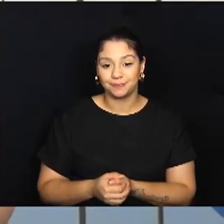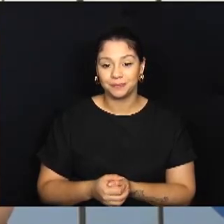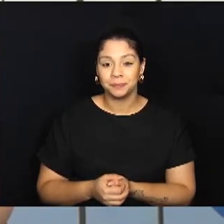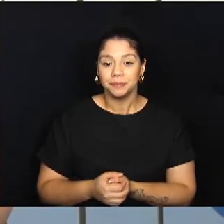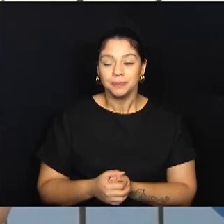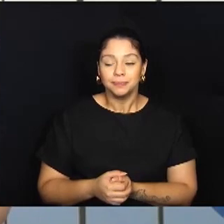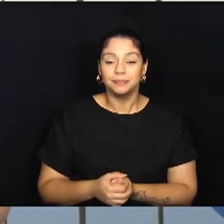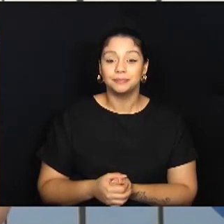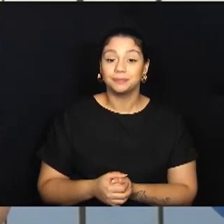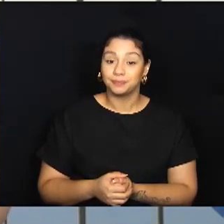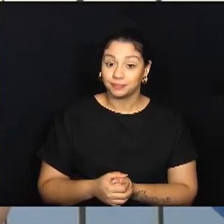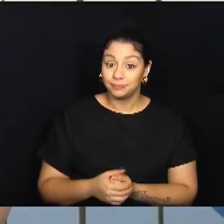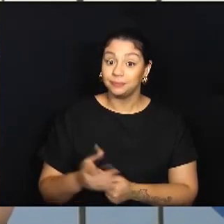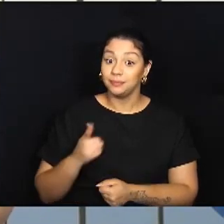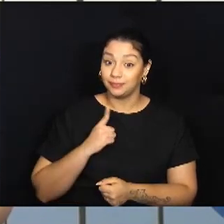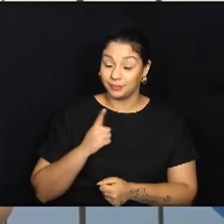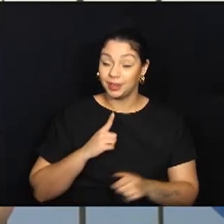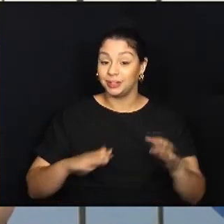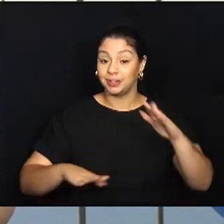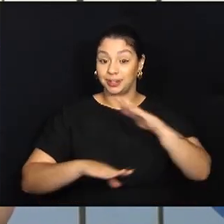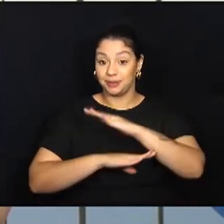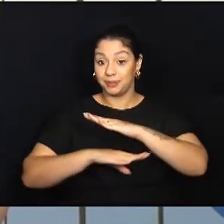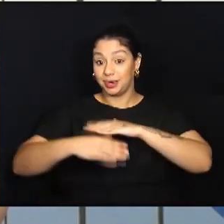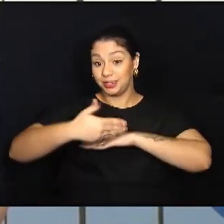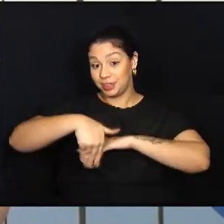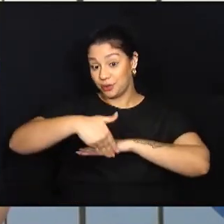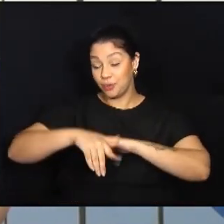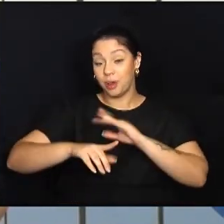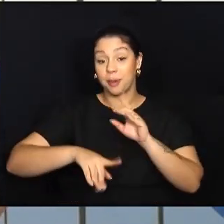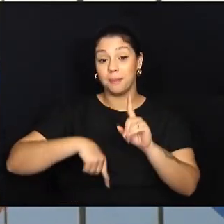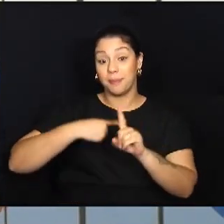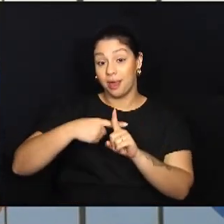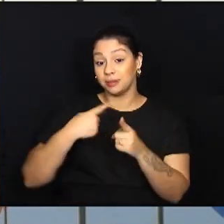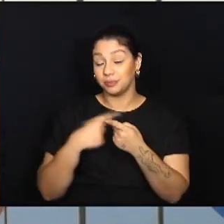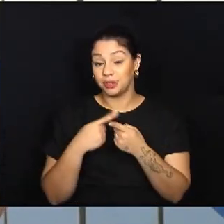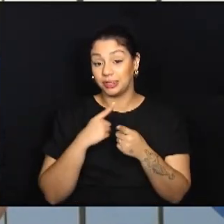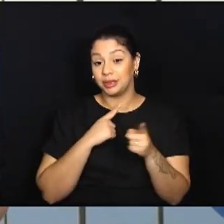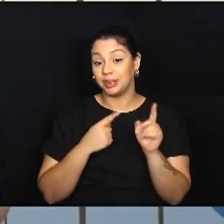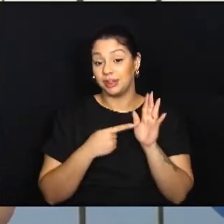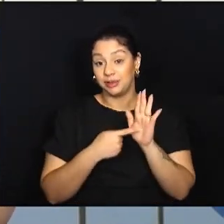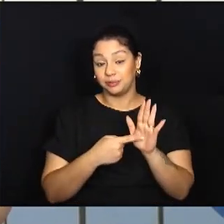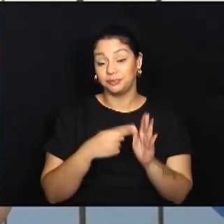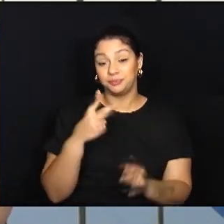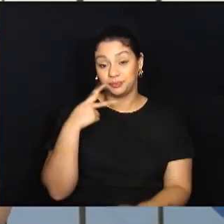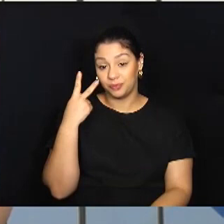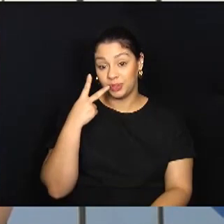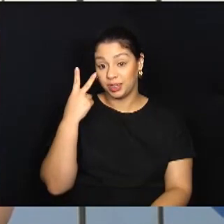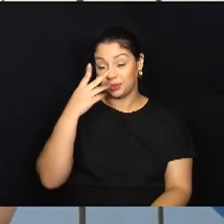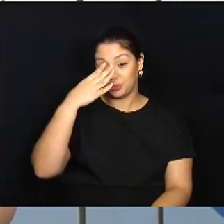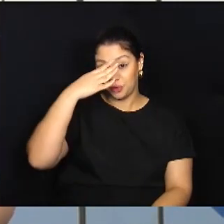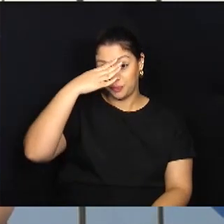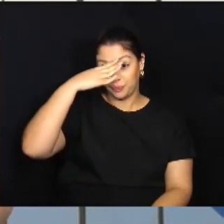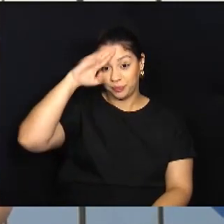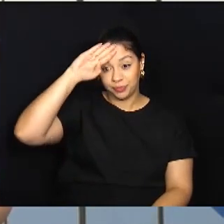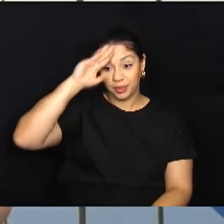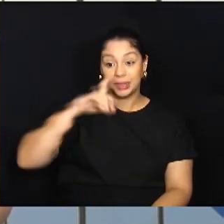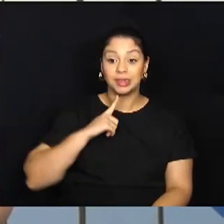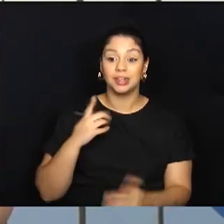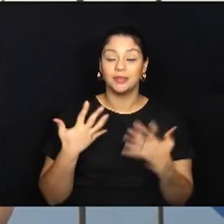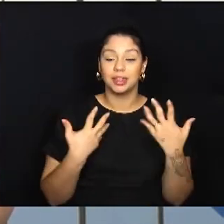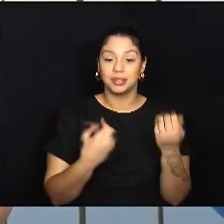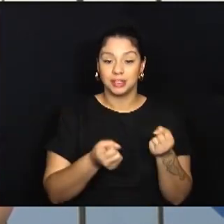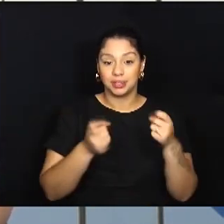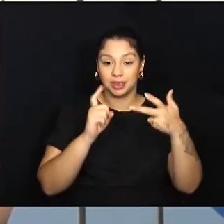Tem mais Câmara nas ruas na edição de hoje, porque uma indicação do vereador Marcelo Silva foi atendida pela Prefeitura